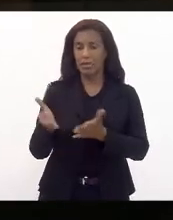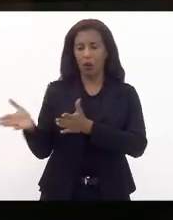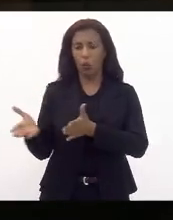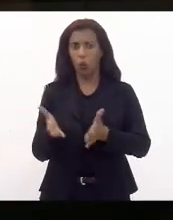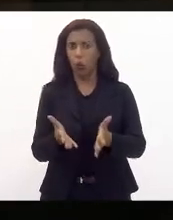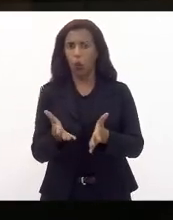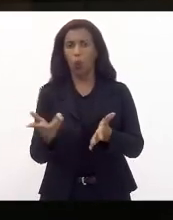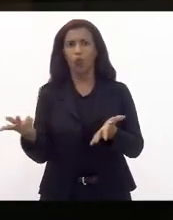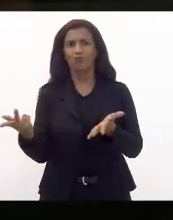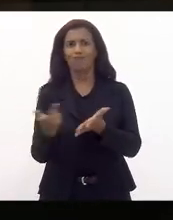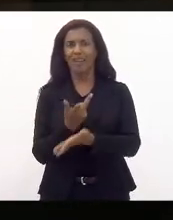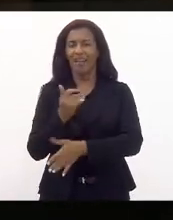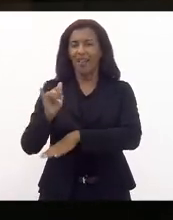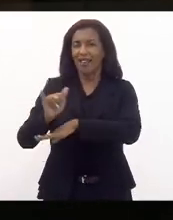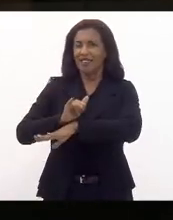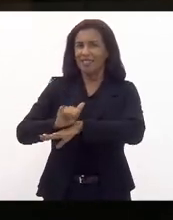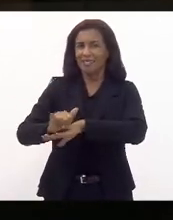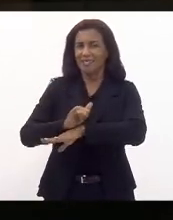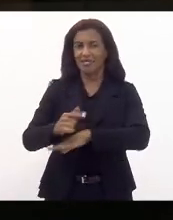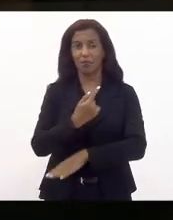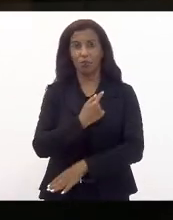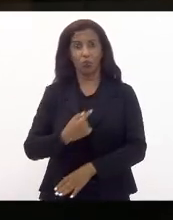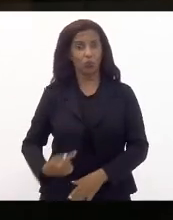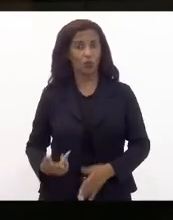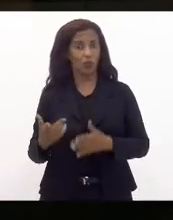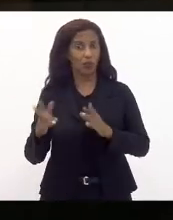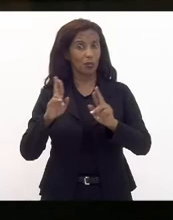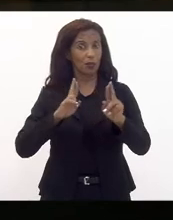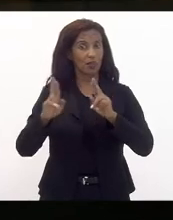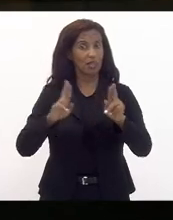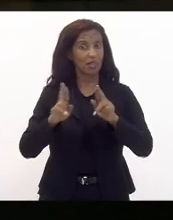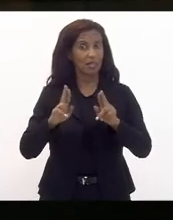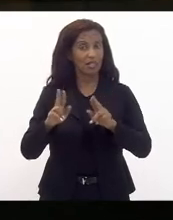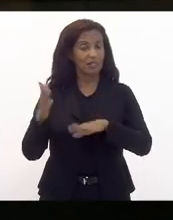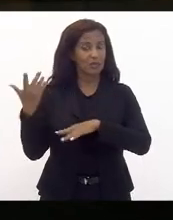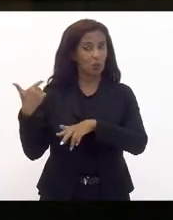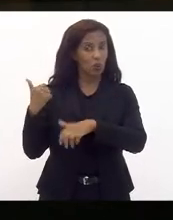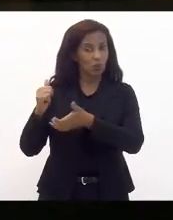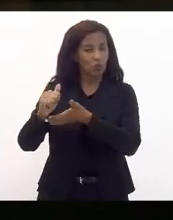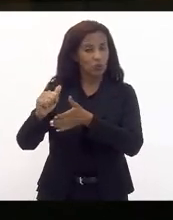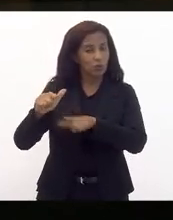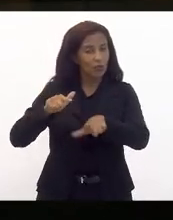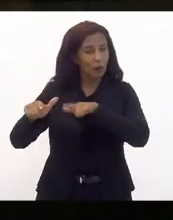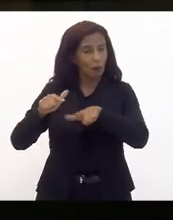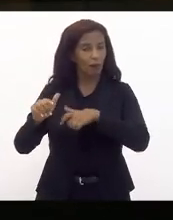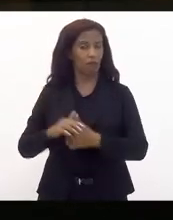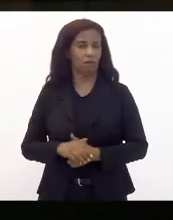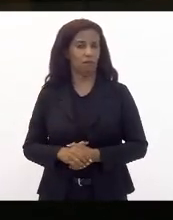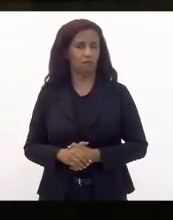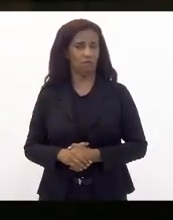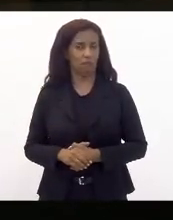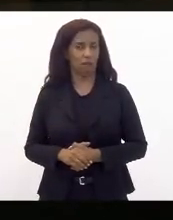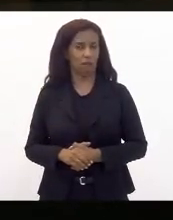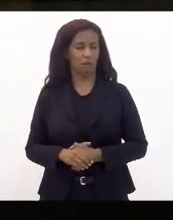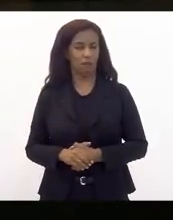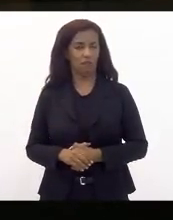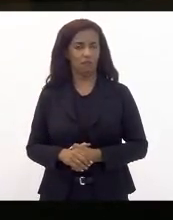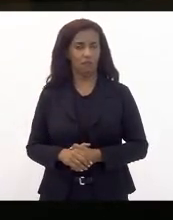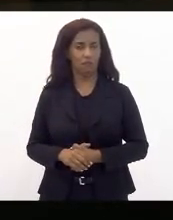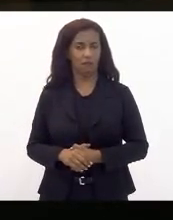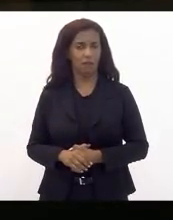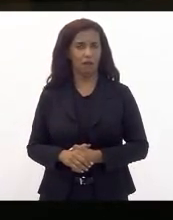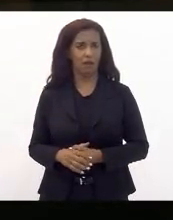esta é que tá sendo a estratégia adotada pelo governo em relação sua atividade é sobre